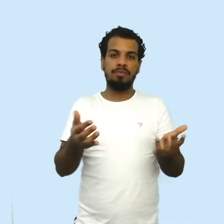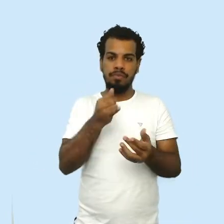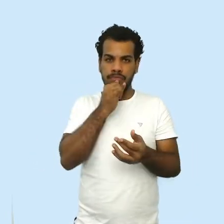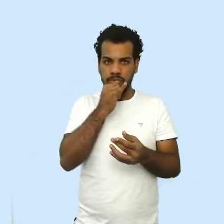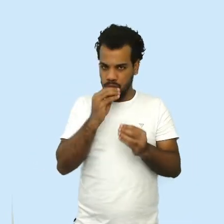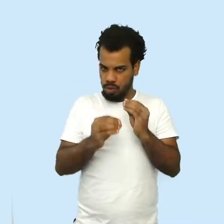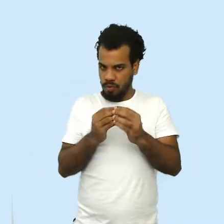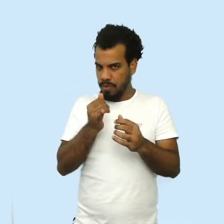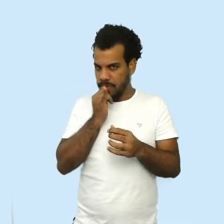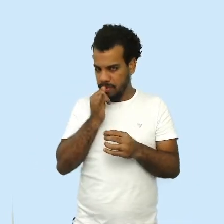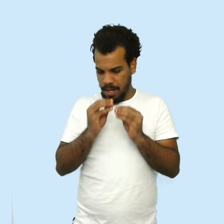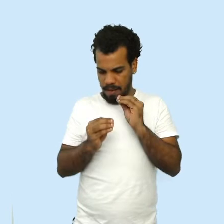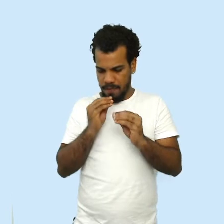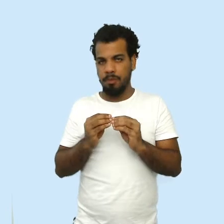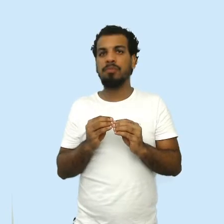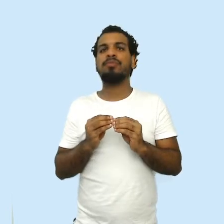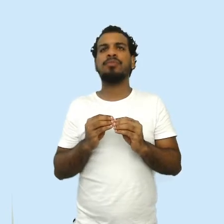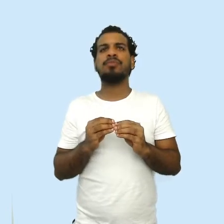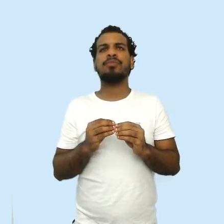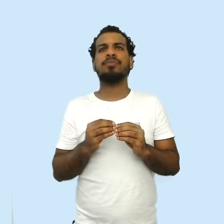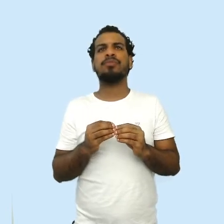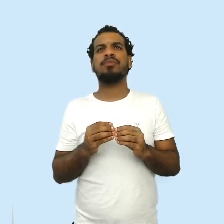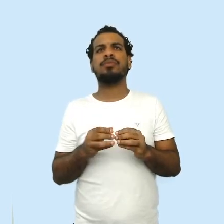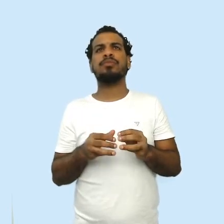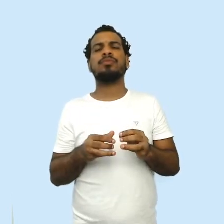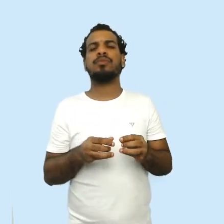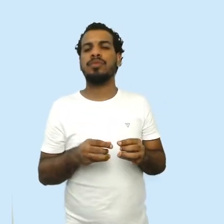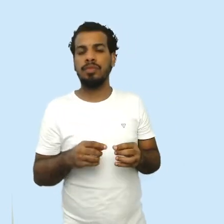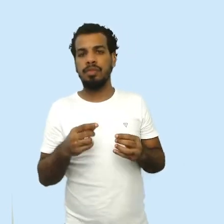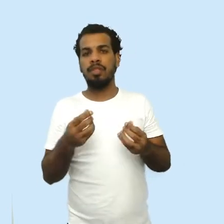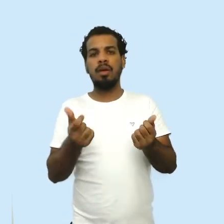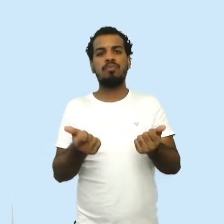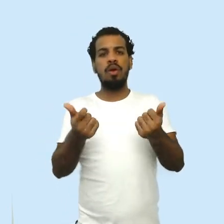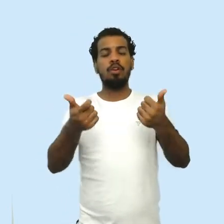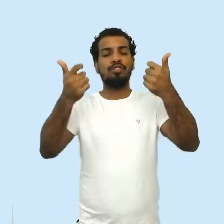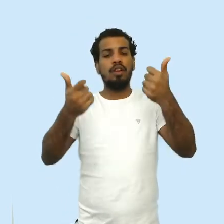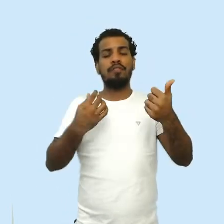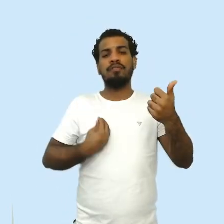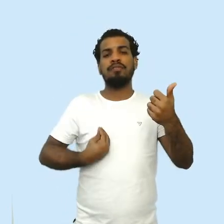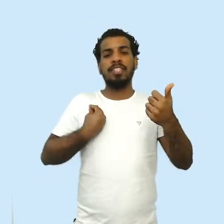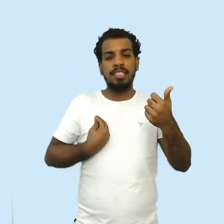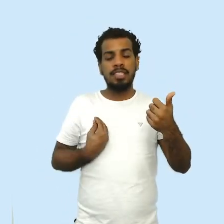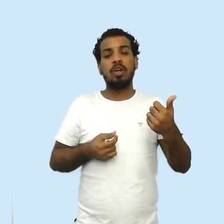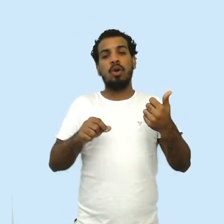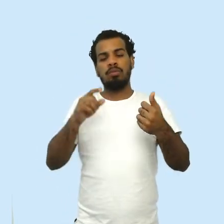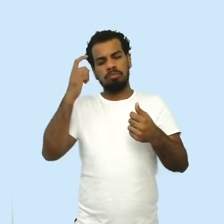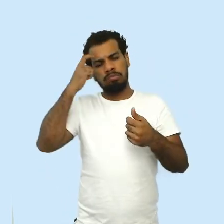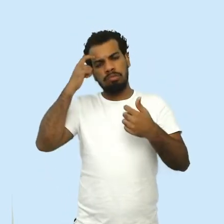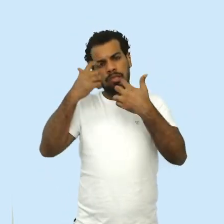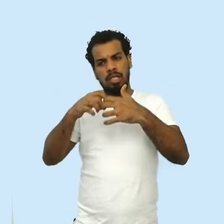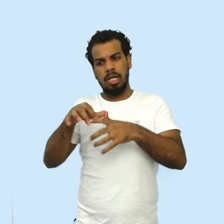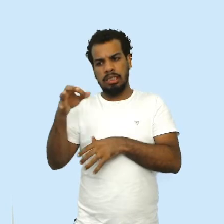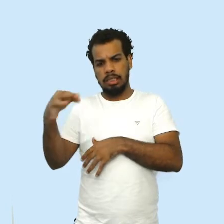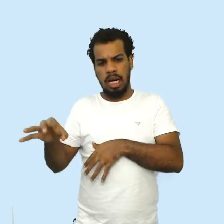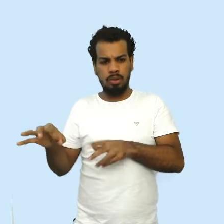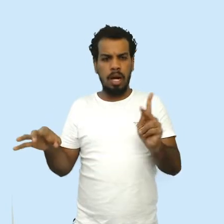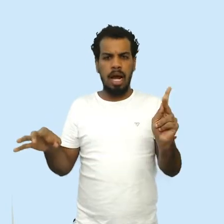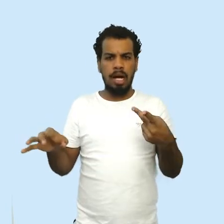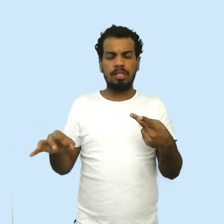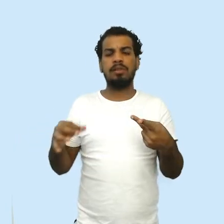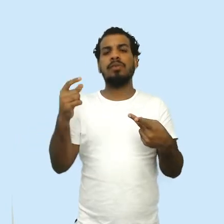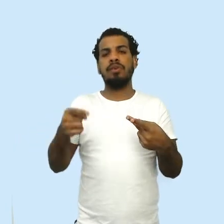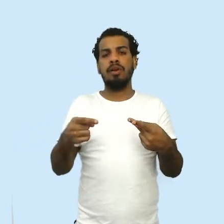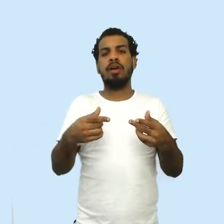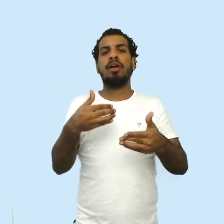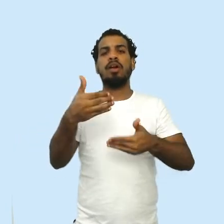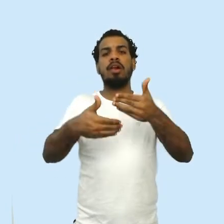novelas como exemplo para estabelecer padrões de vida ou lógica do que é certo e do que é errado a partir dos relacionamentos